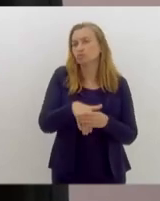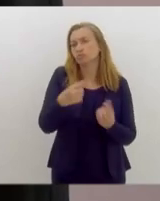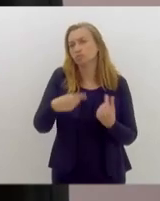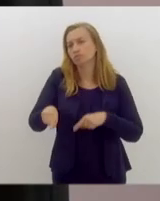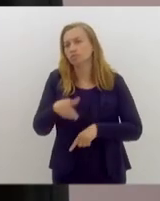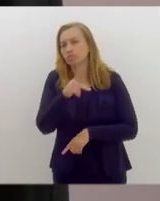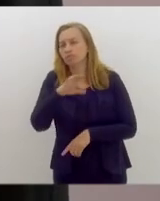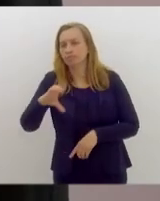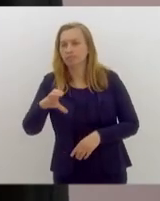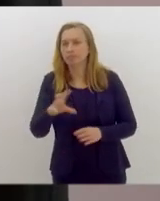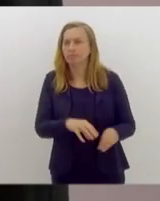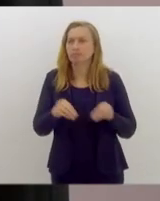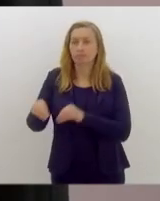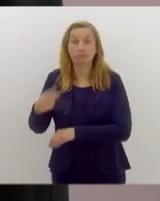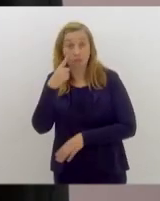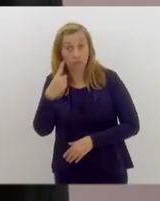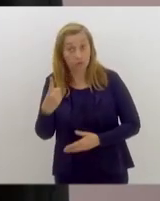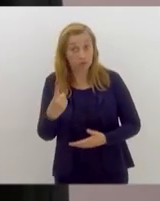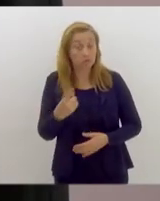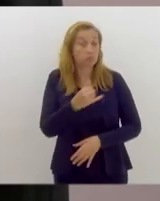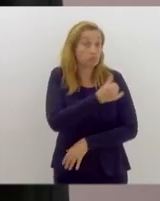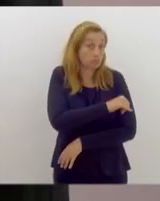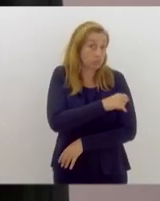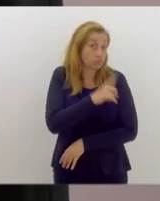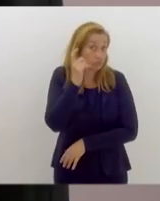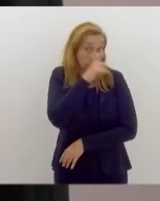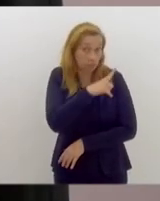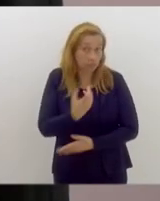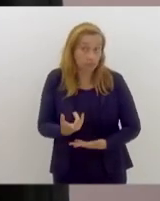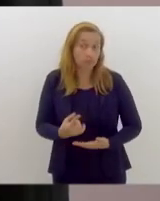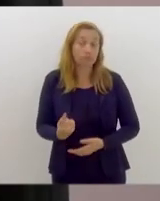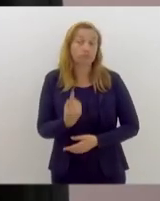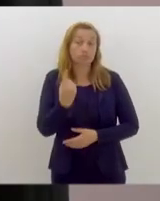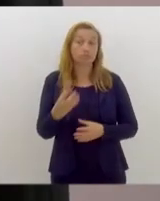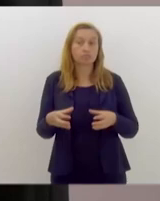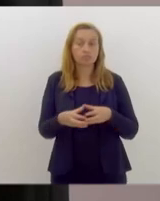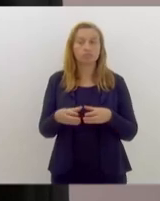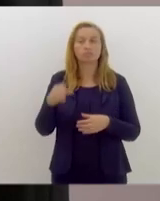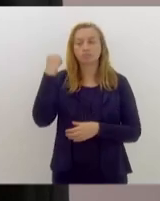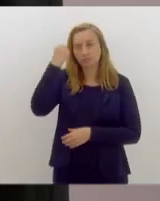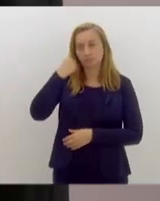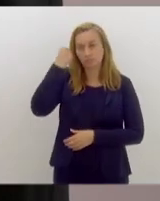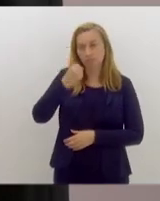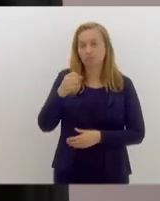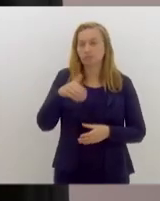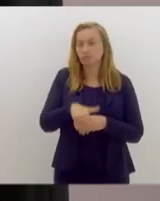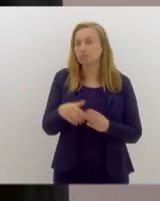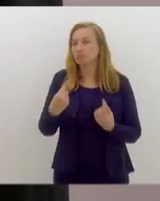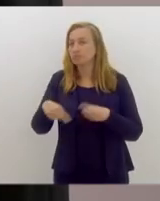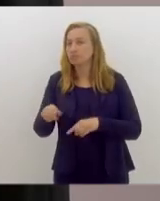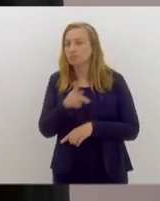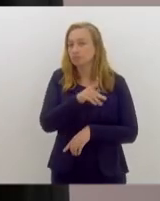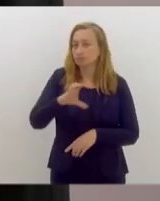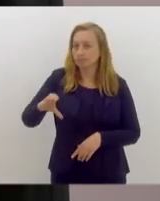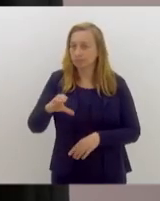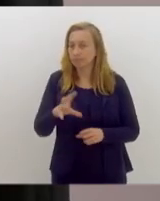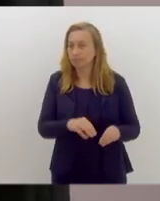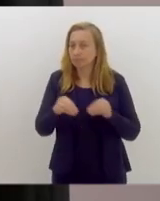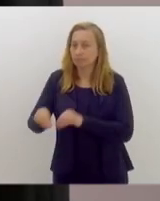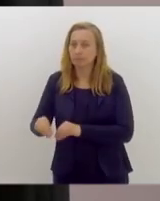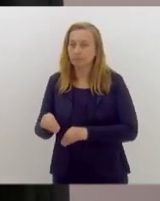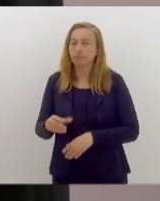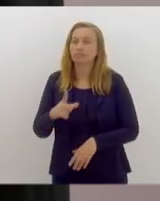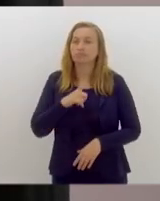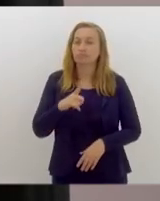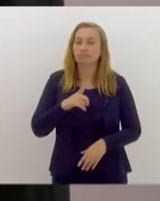PEC de transição. Veja como o Rio de Janeiro é complexo. A única bancada no Senado que ontem, em bloco, votou contra a PEC da transição, que é para garantir Bolsa